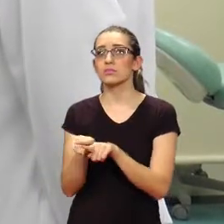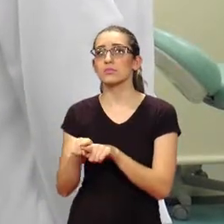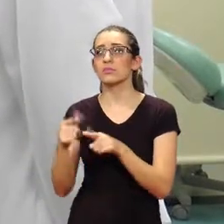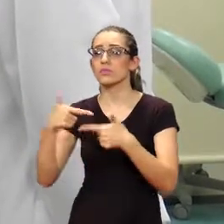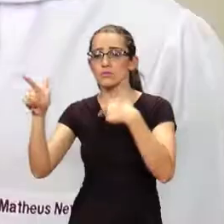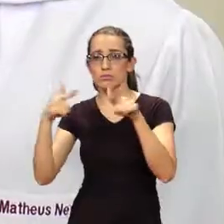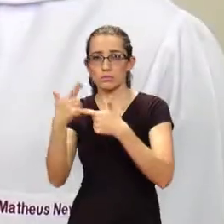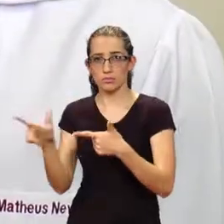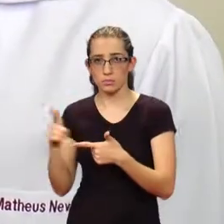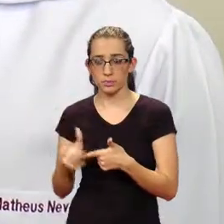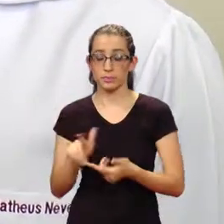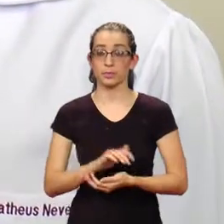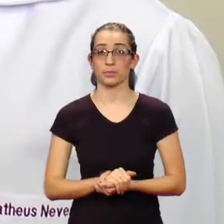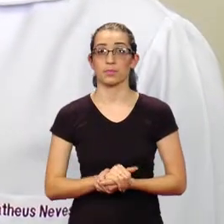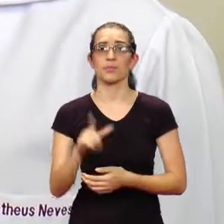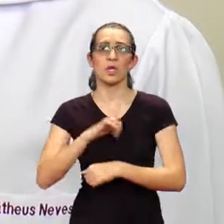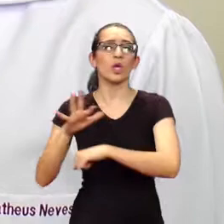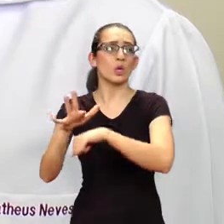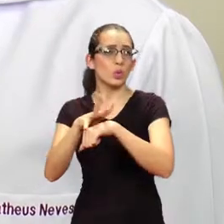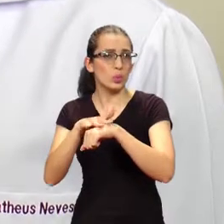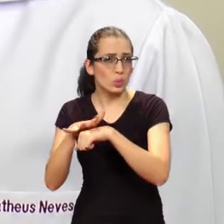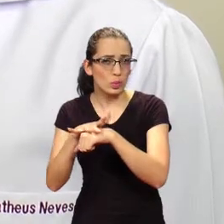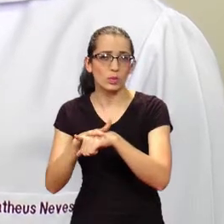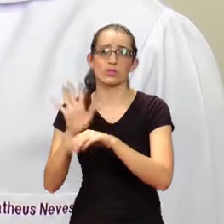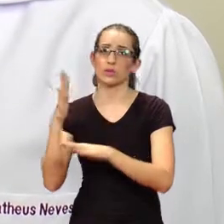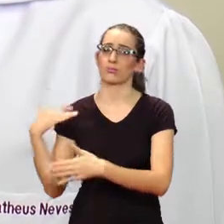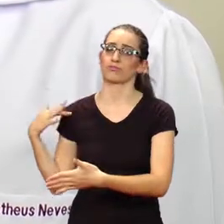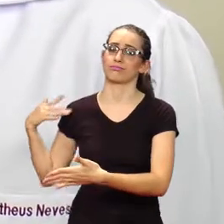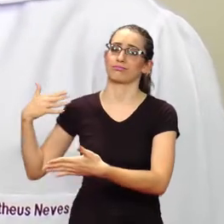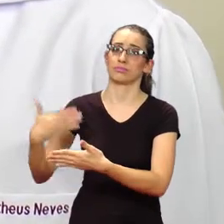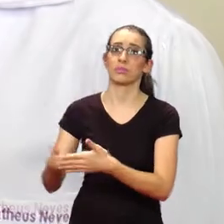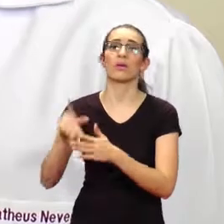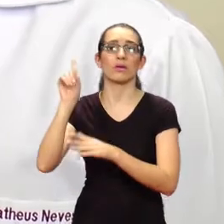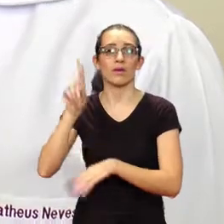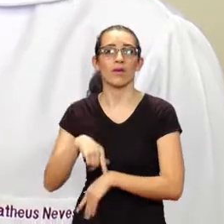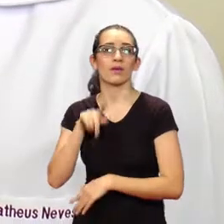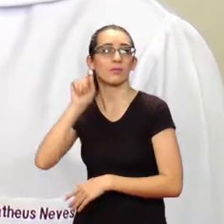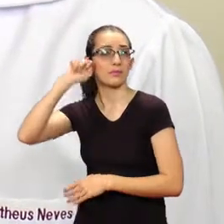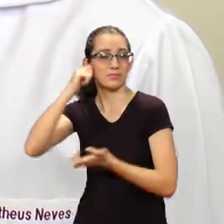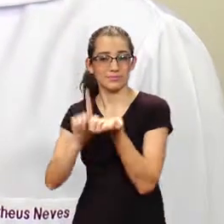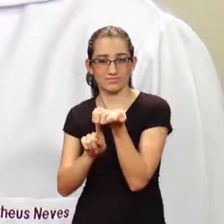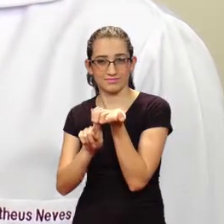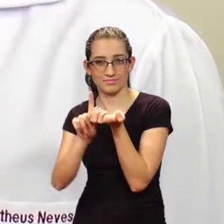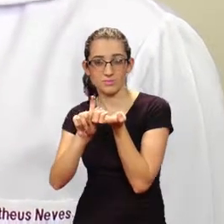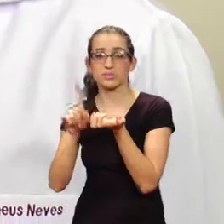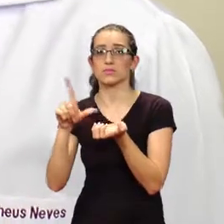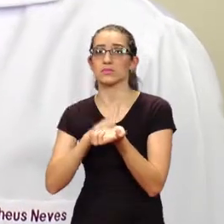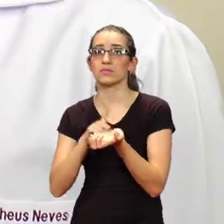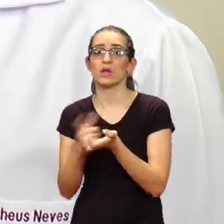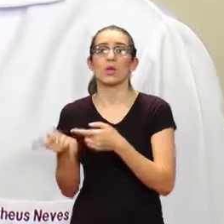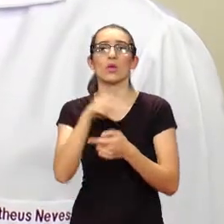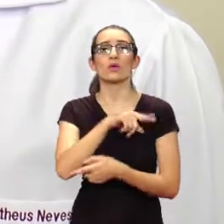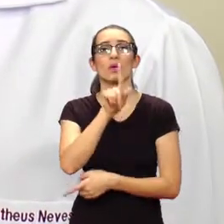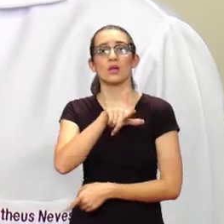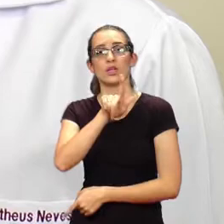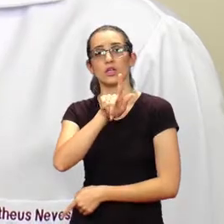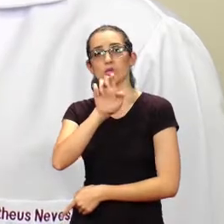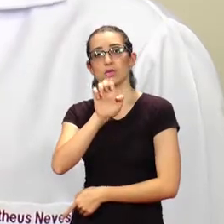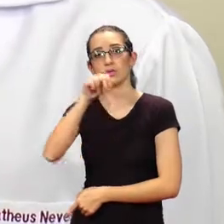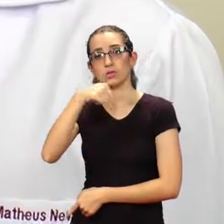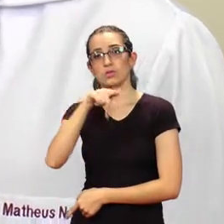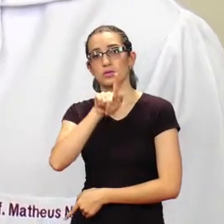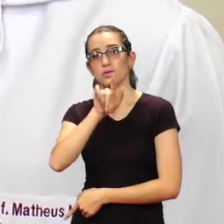os pacientes. Além daquela doença clássica que é a cárie, a doença periodontal, que é o que a gente conhece